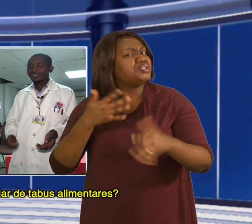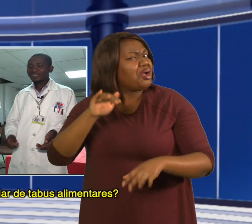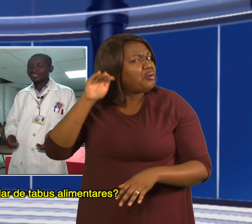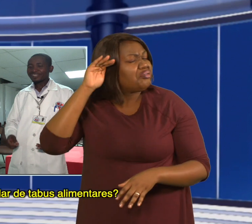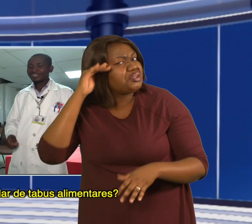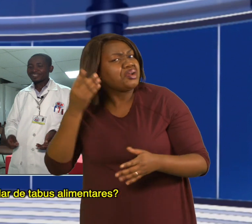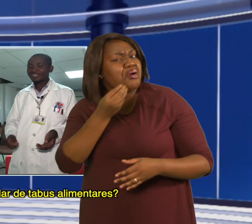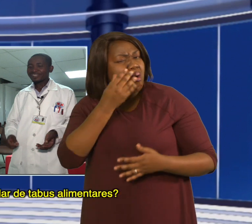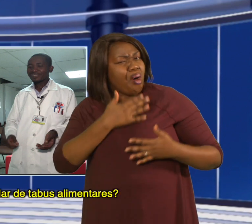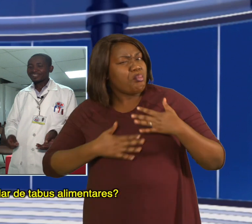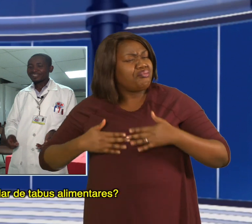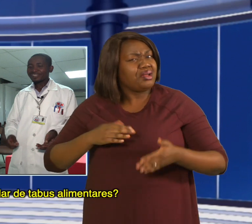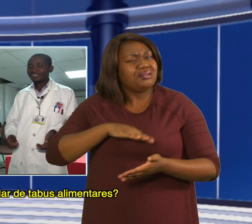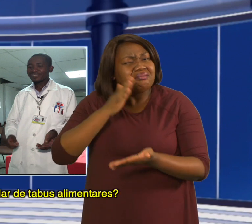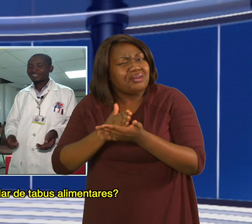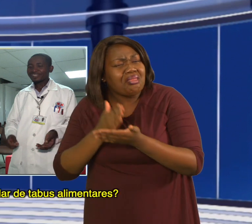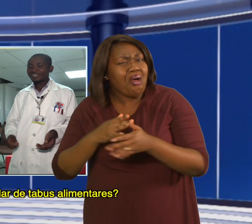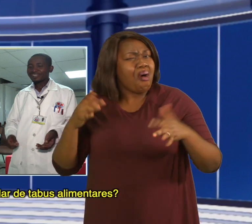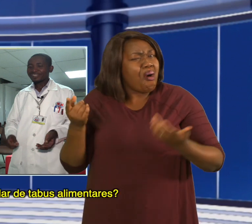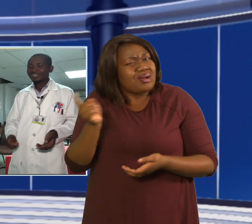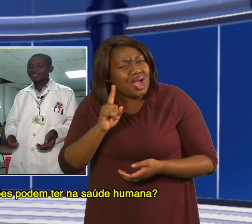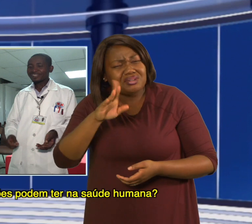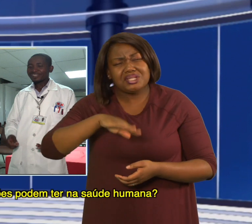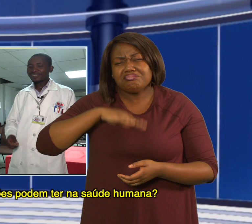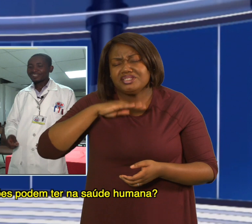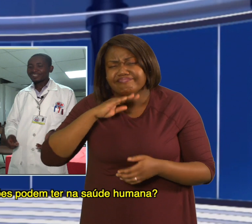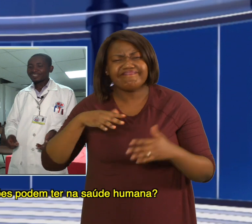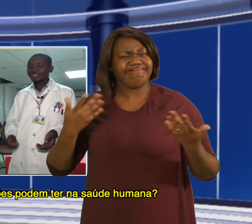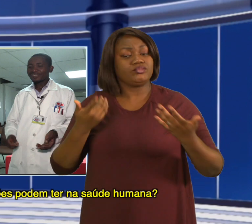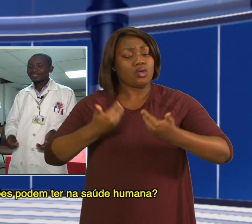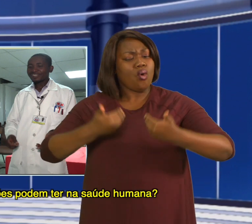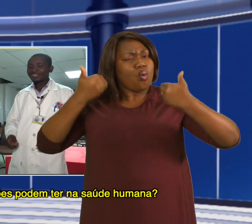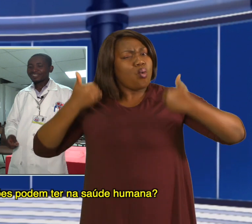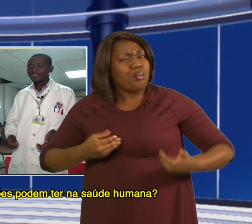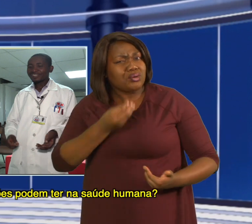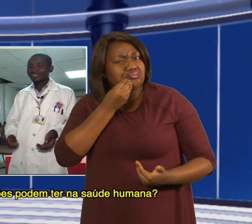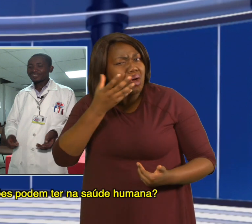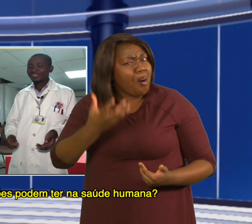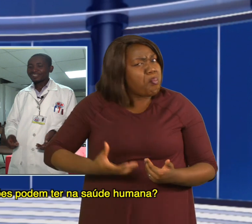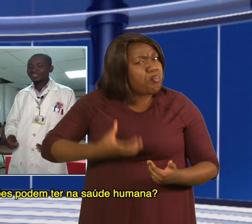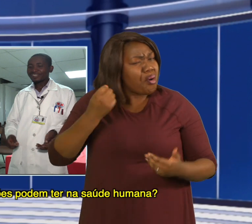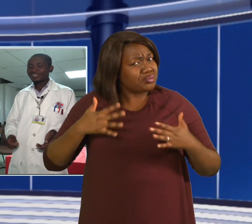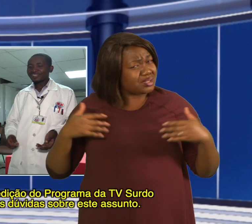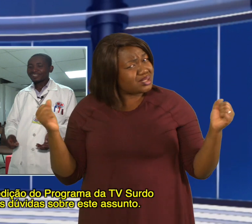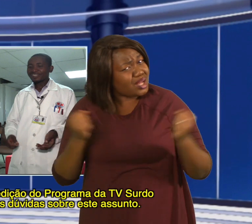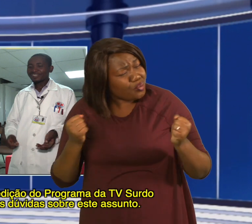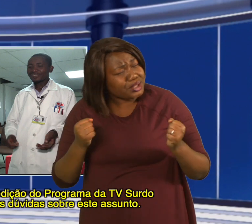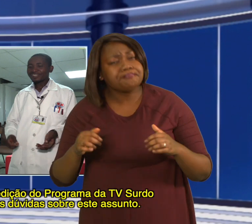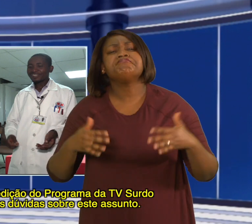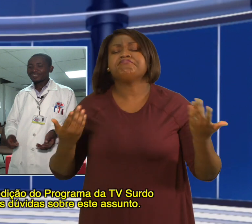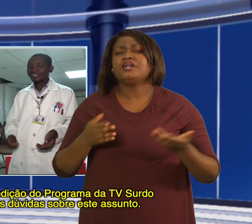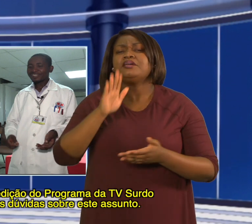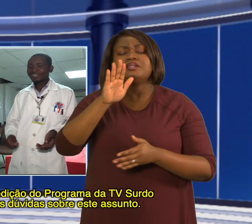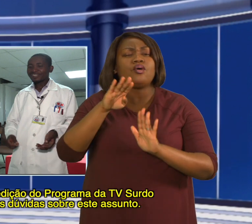Já ouviu falar de tabus alimentares? Sabe que implicações podem ter na saúde humana? Acompanhe esta